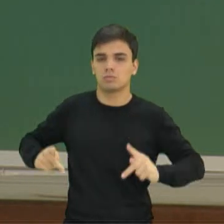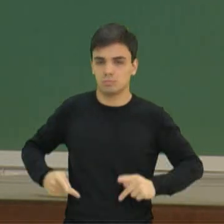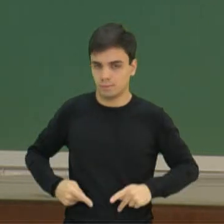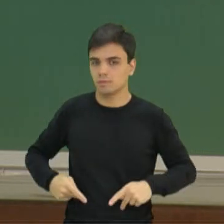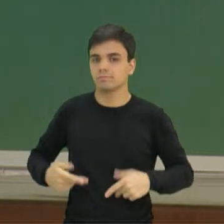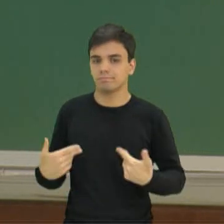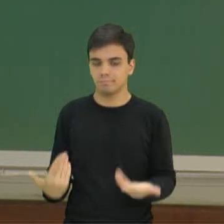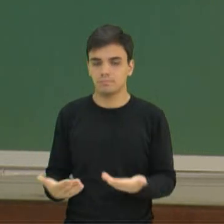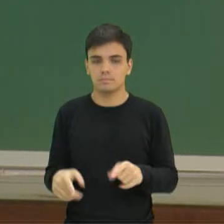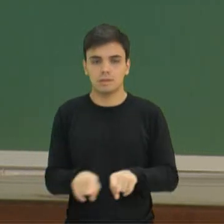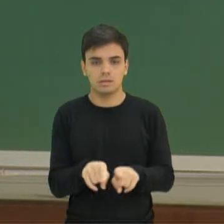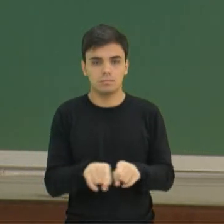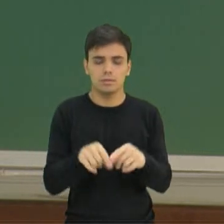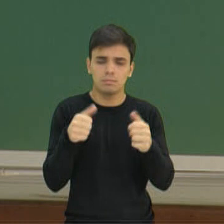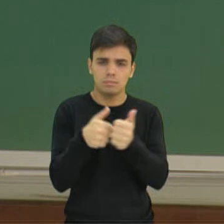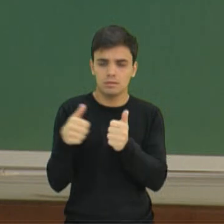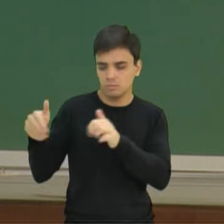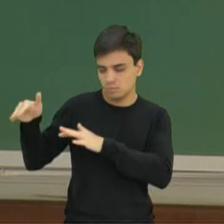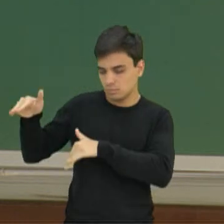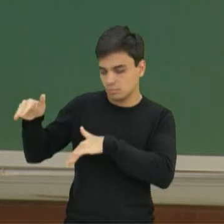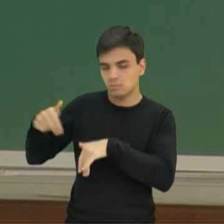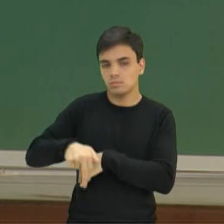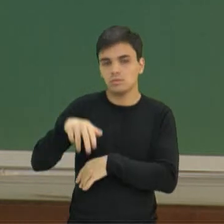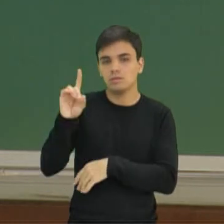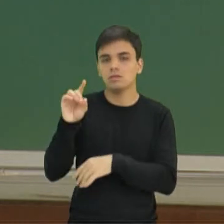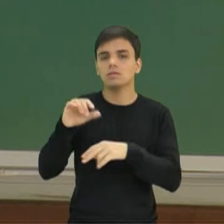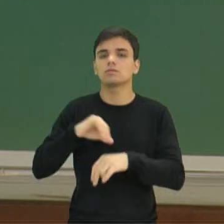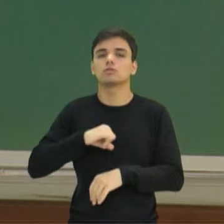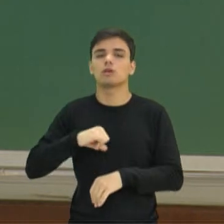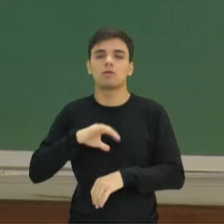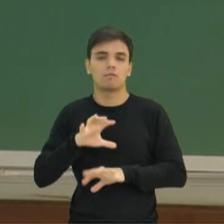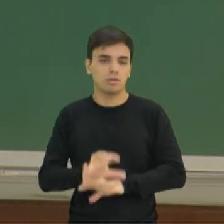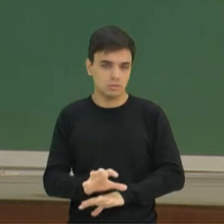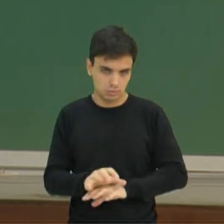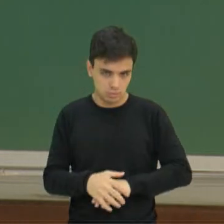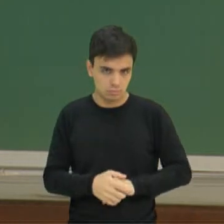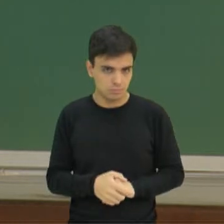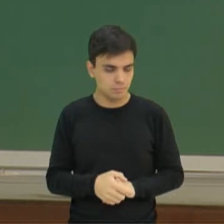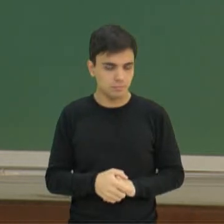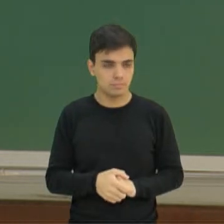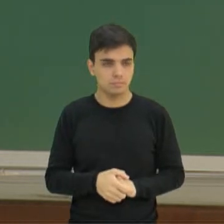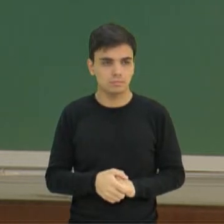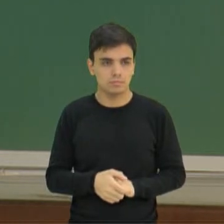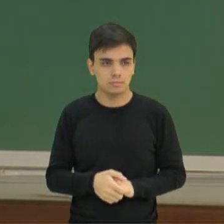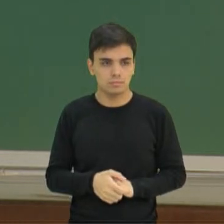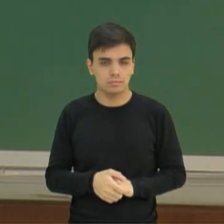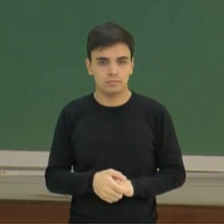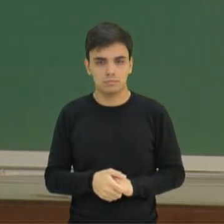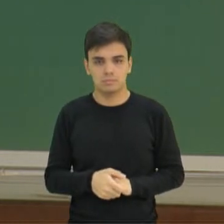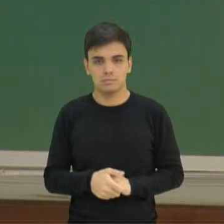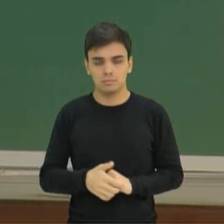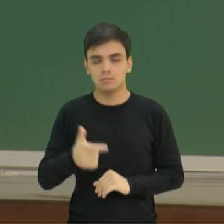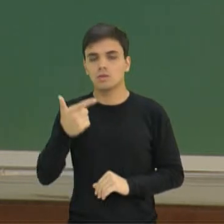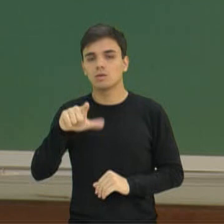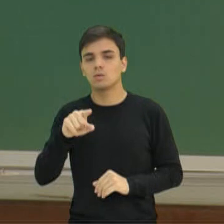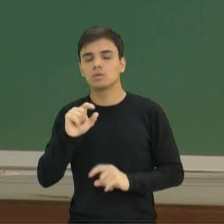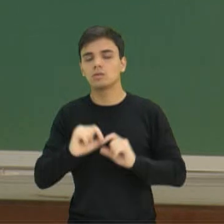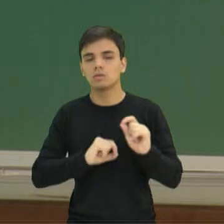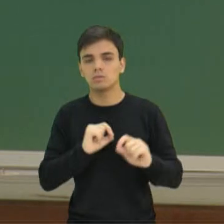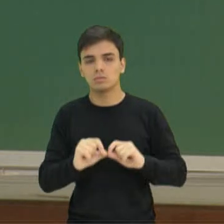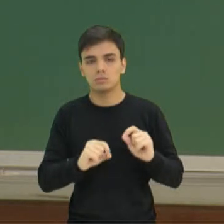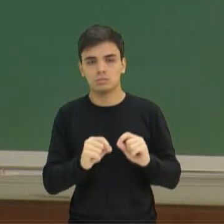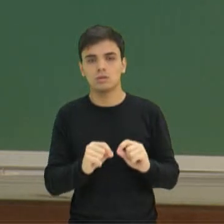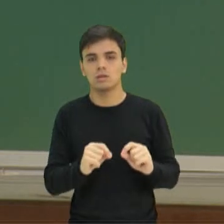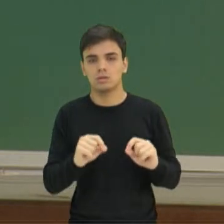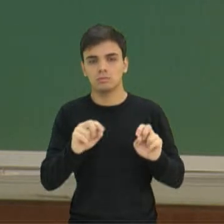parte litorânea ali do Nordeste sofre justamente essas características ali, certo? Outra questão ali que entra dentro